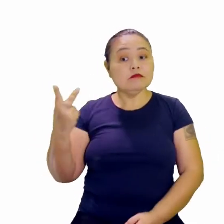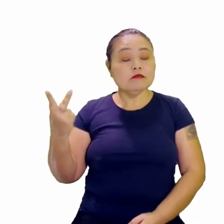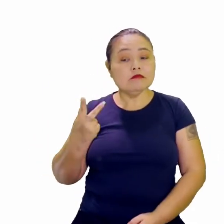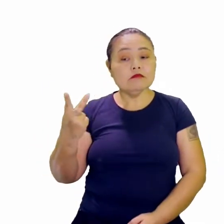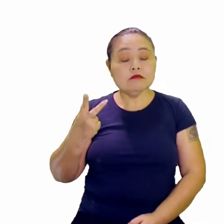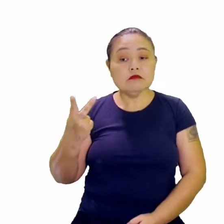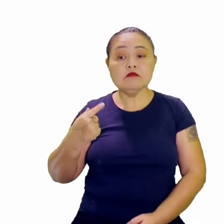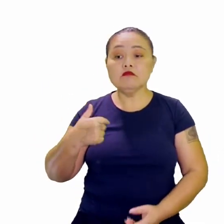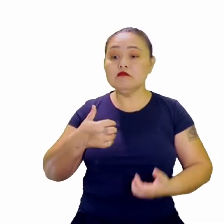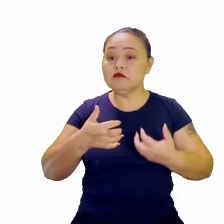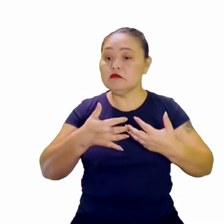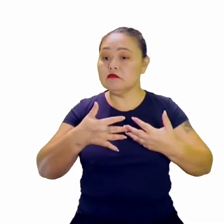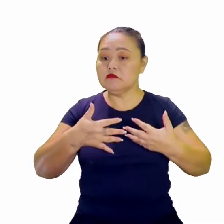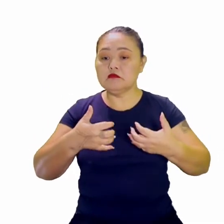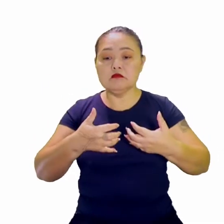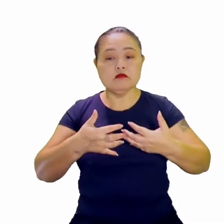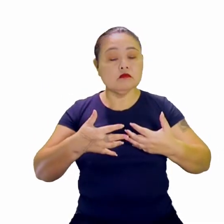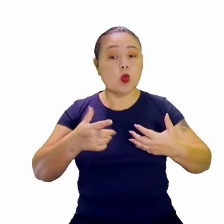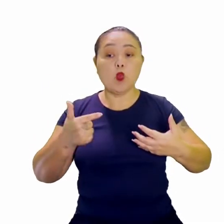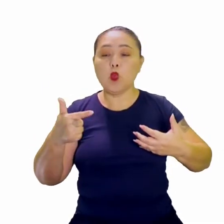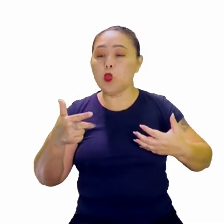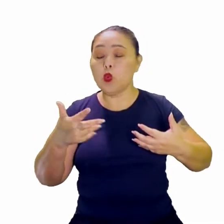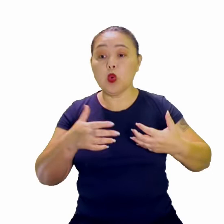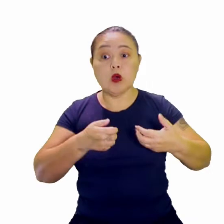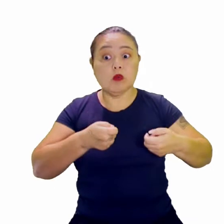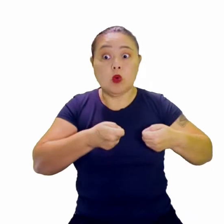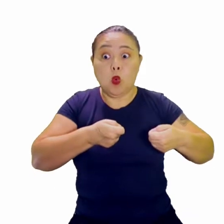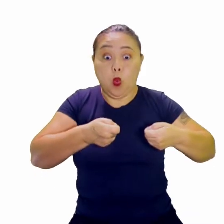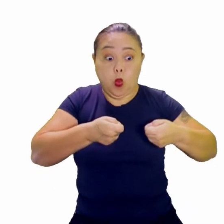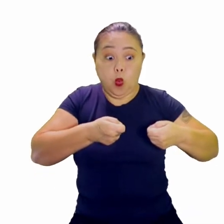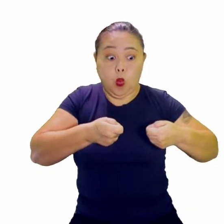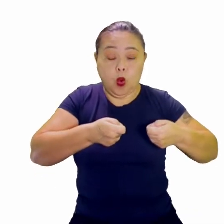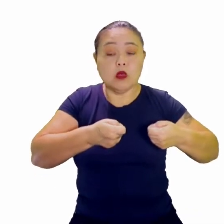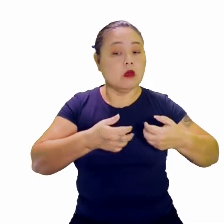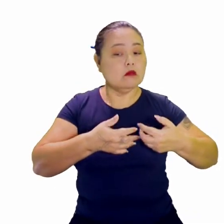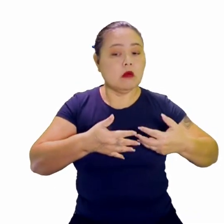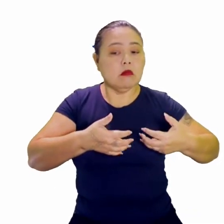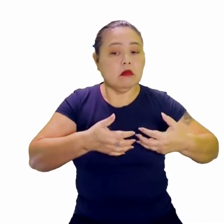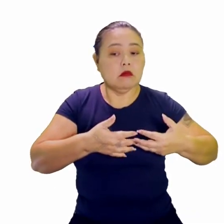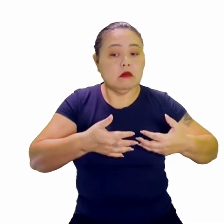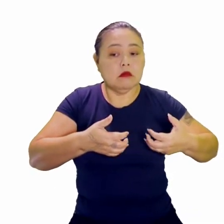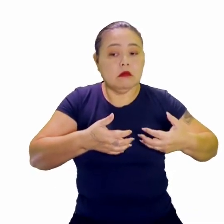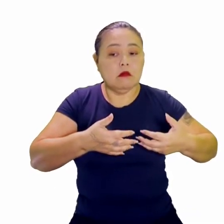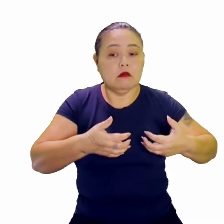são involuntários. Nós não temos o controle deles, eles contraem